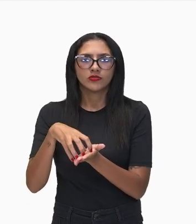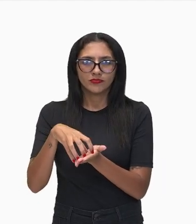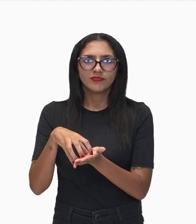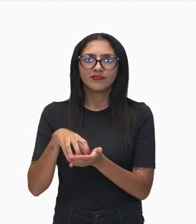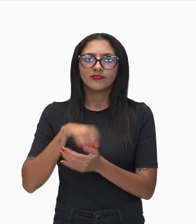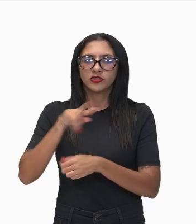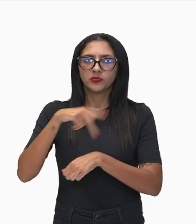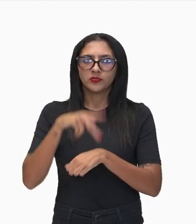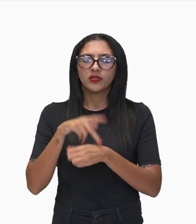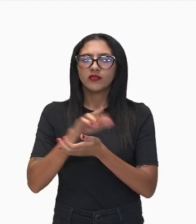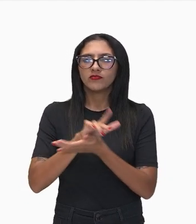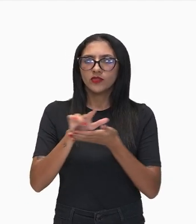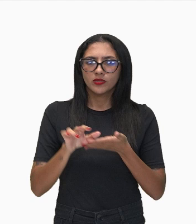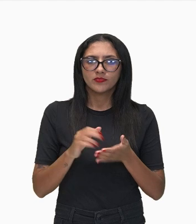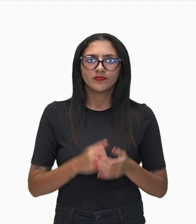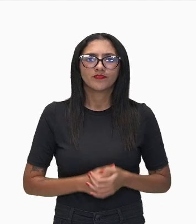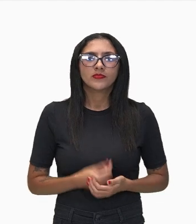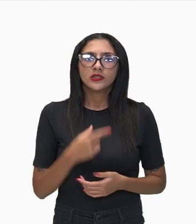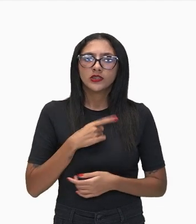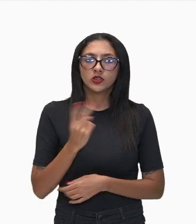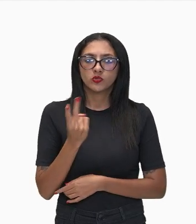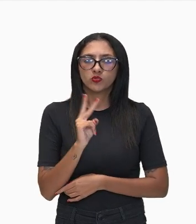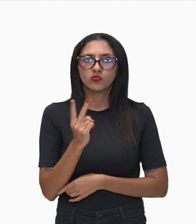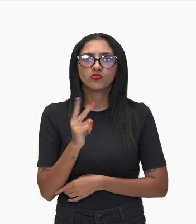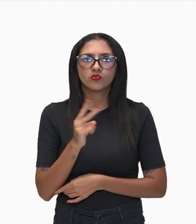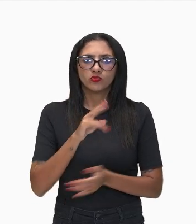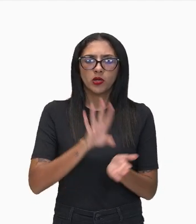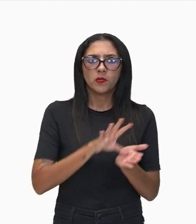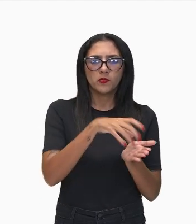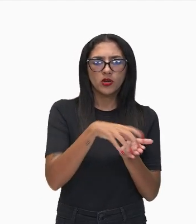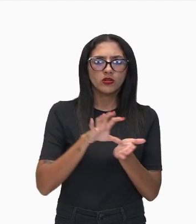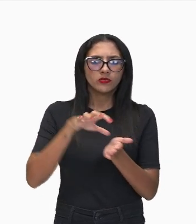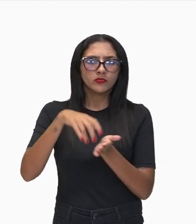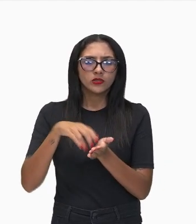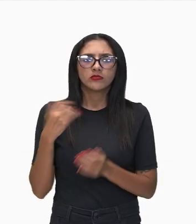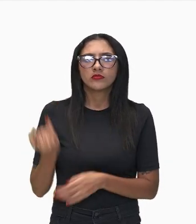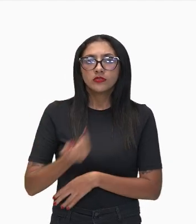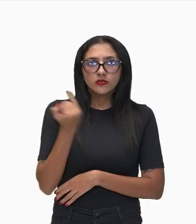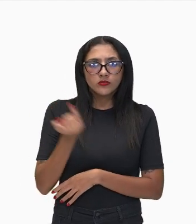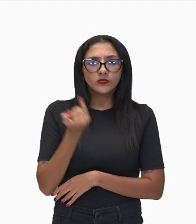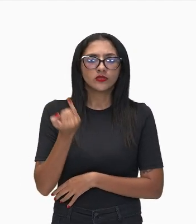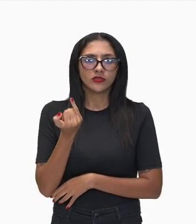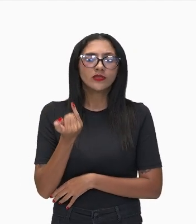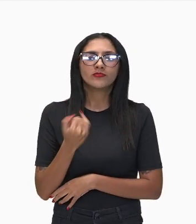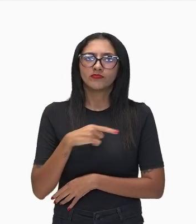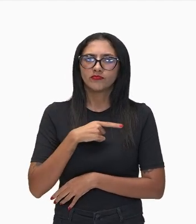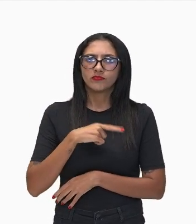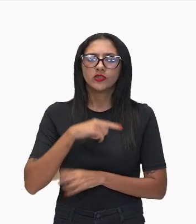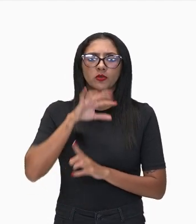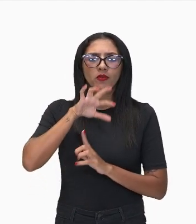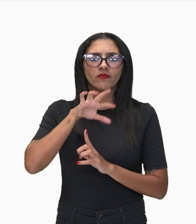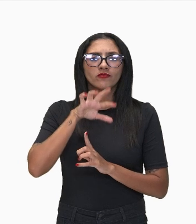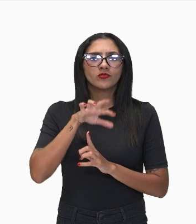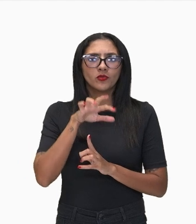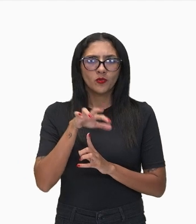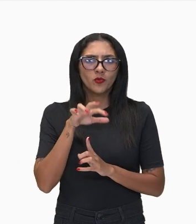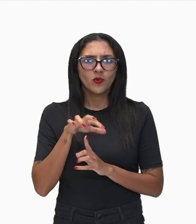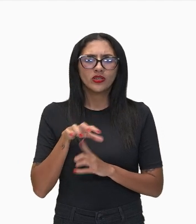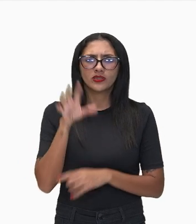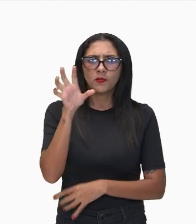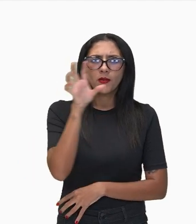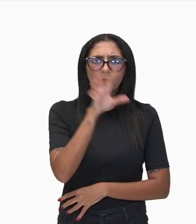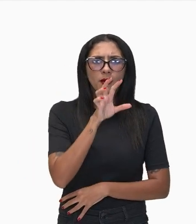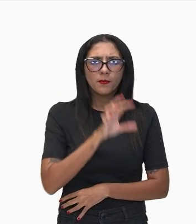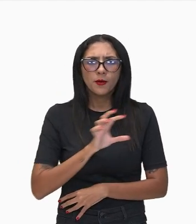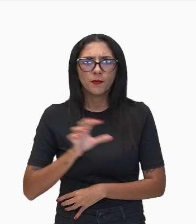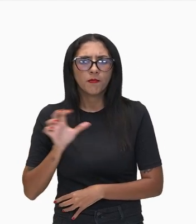internacionais. E aí nós temos duas organizações muito importantes que têm uma influência aí nos 4 cantos do